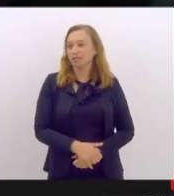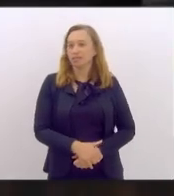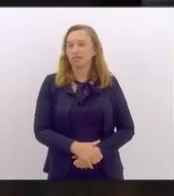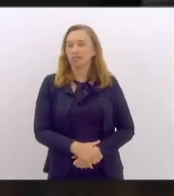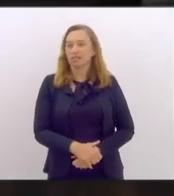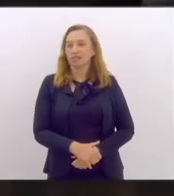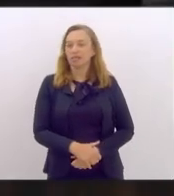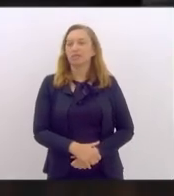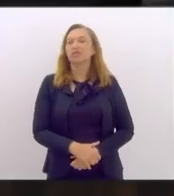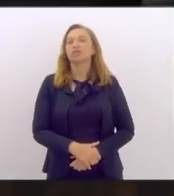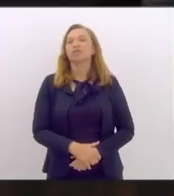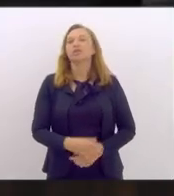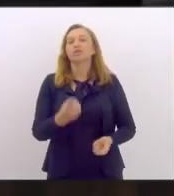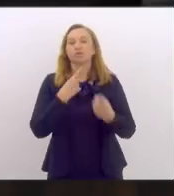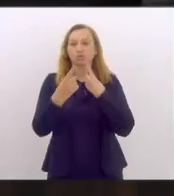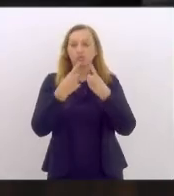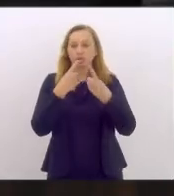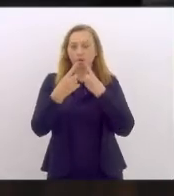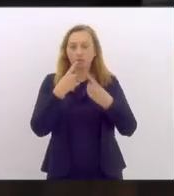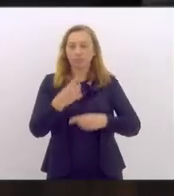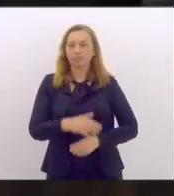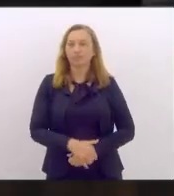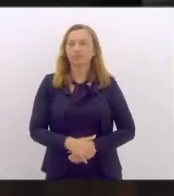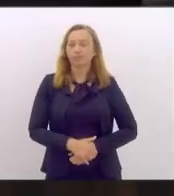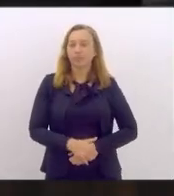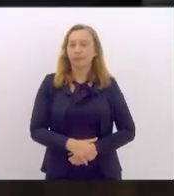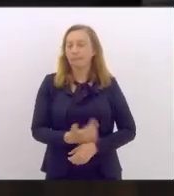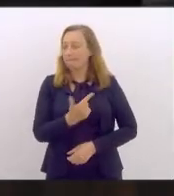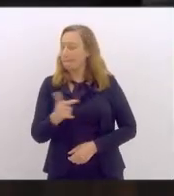os pareceres emitidos em discussão